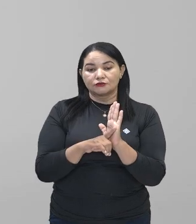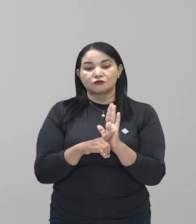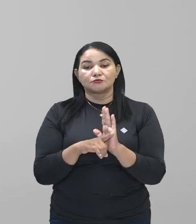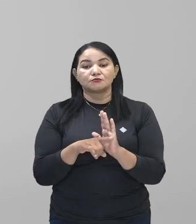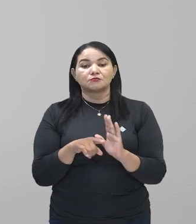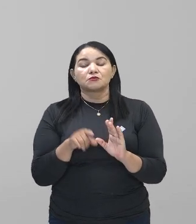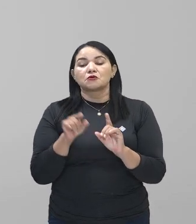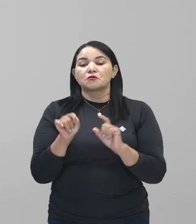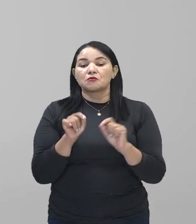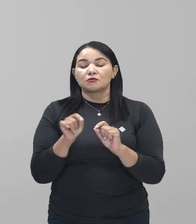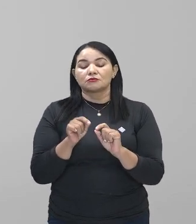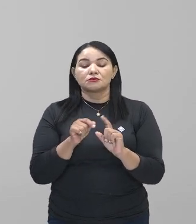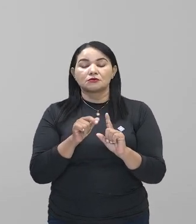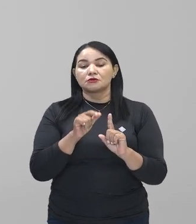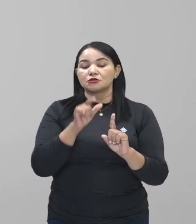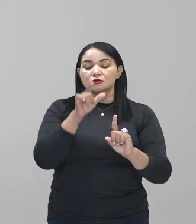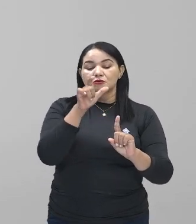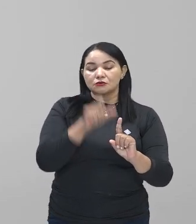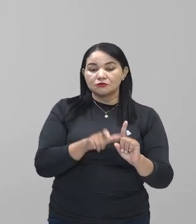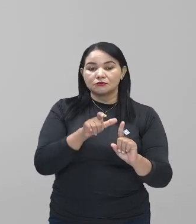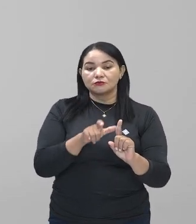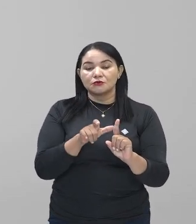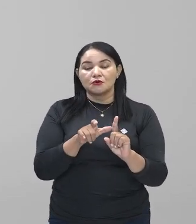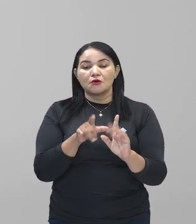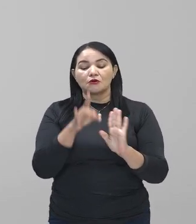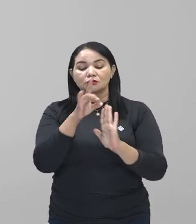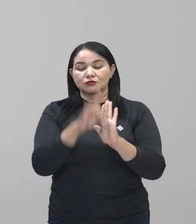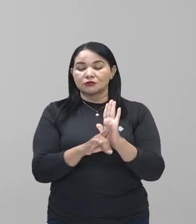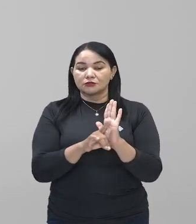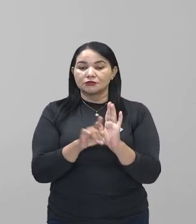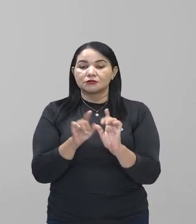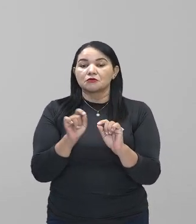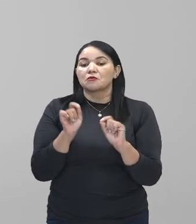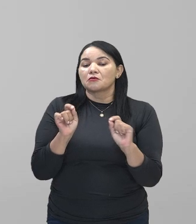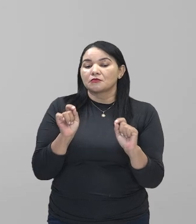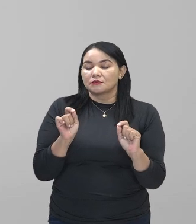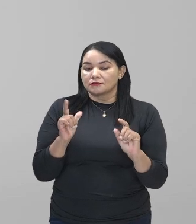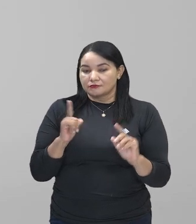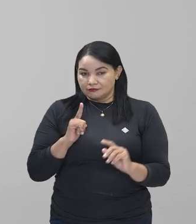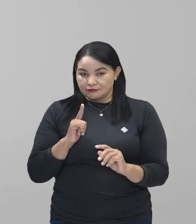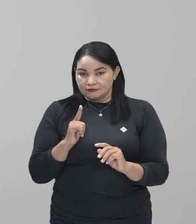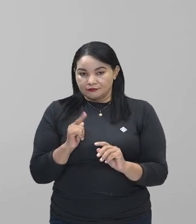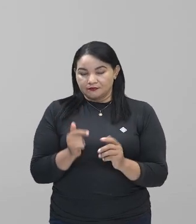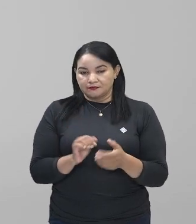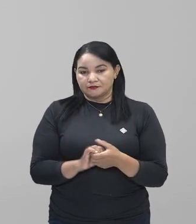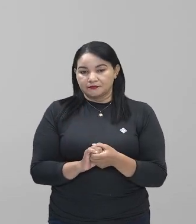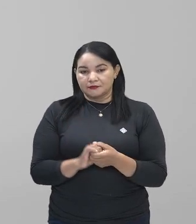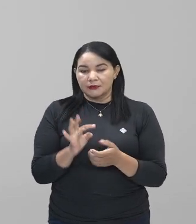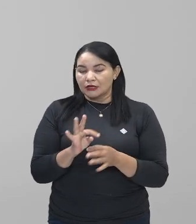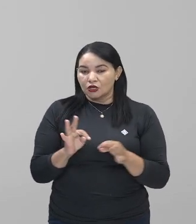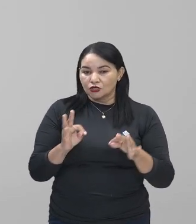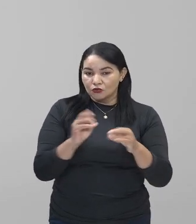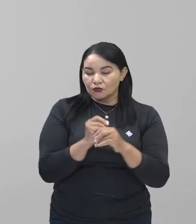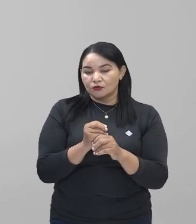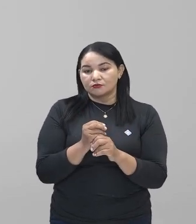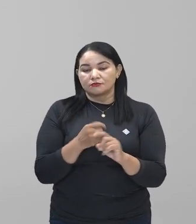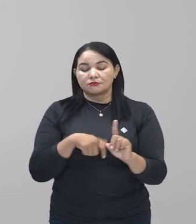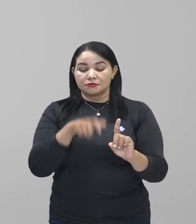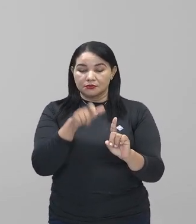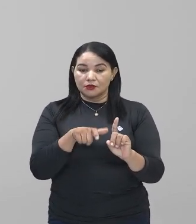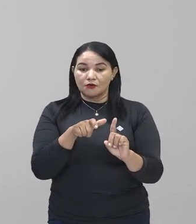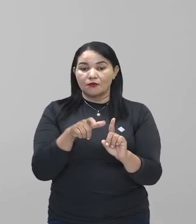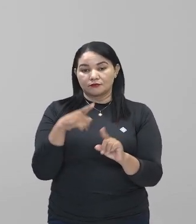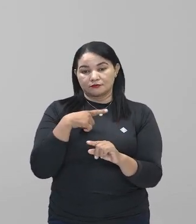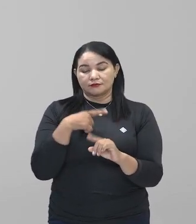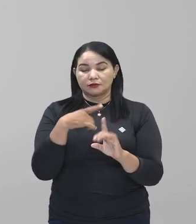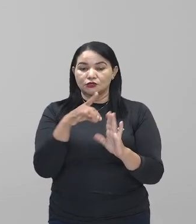ter direito civil? Tudo isso aí faz parte dos direitos civis. Então, é um